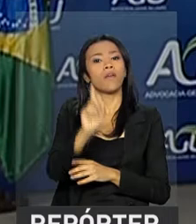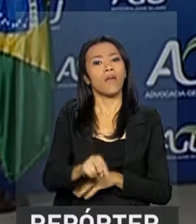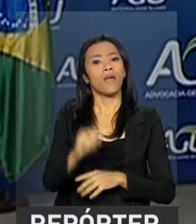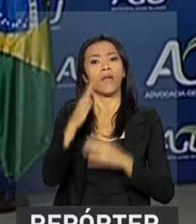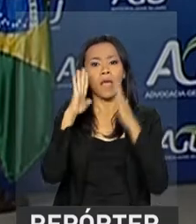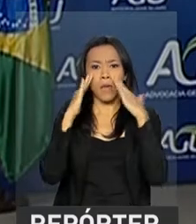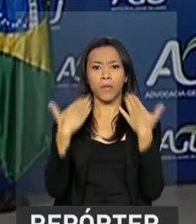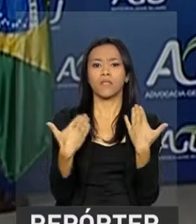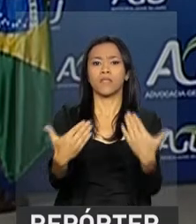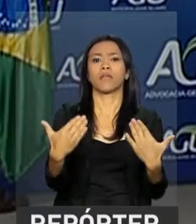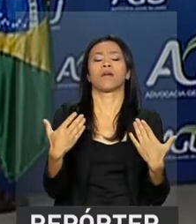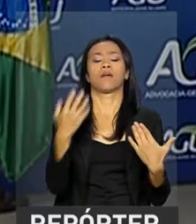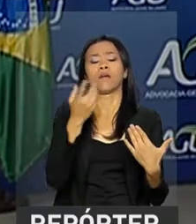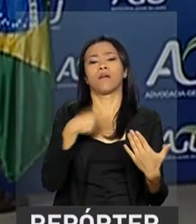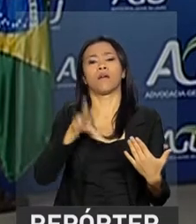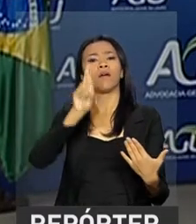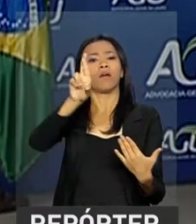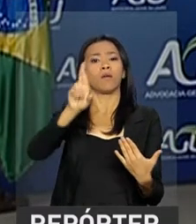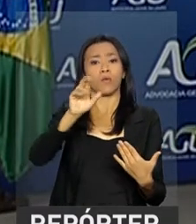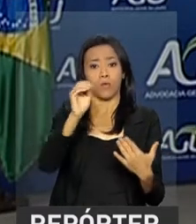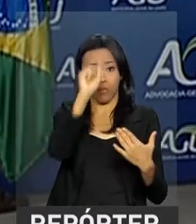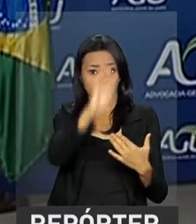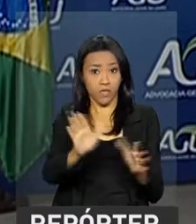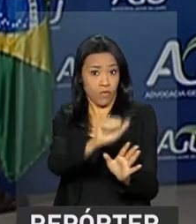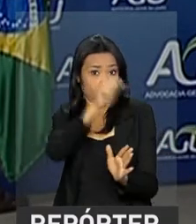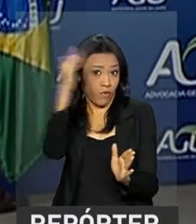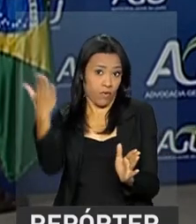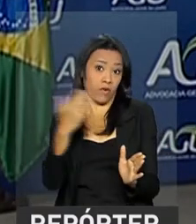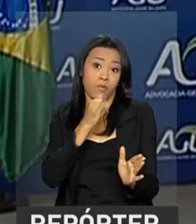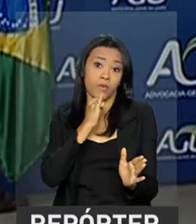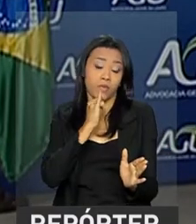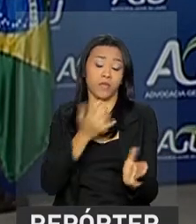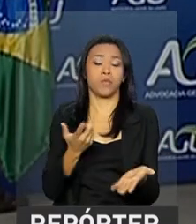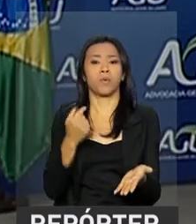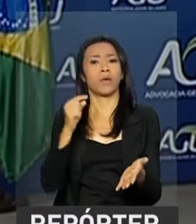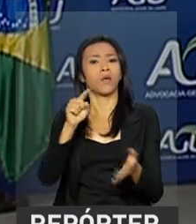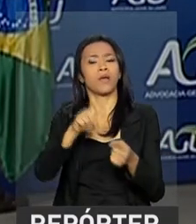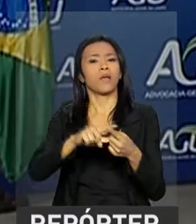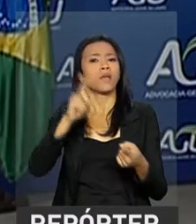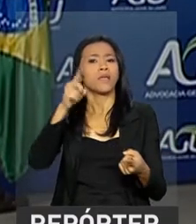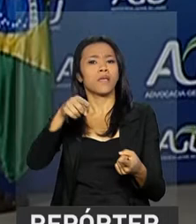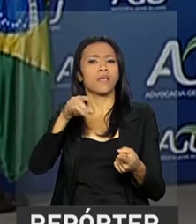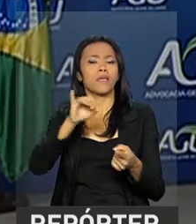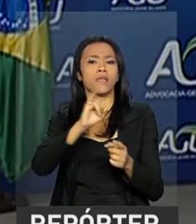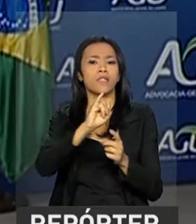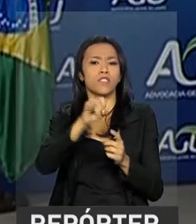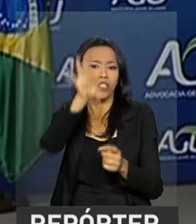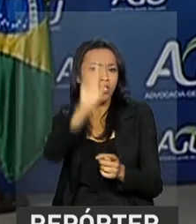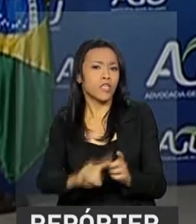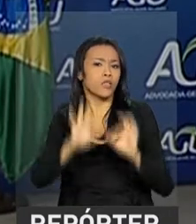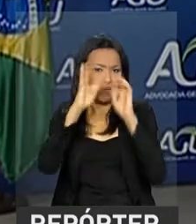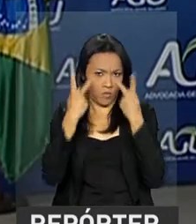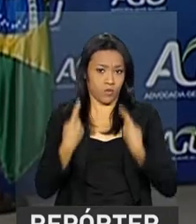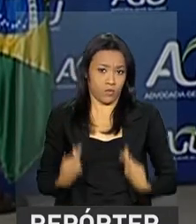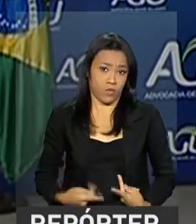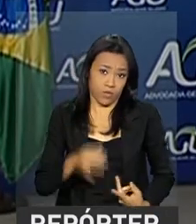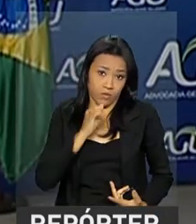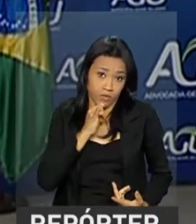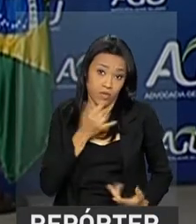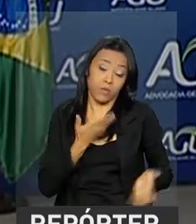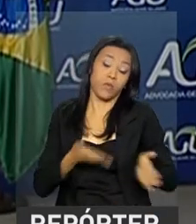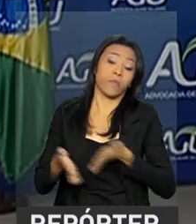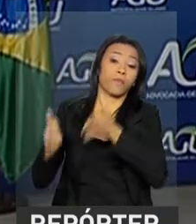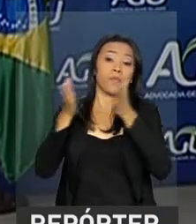perante cortes internacionais, como no caso, por exemplo, de questionamentos julgados aí pela Corte Interamericana de Direitos Humanos. Já o